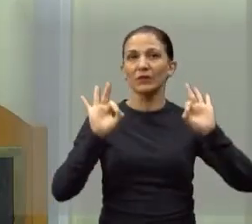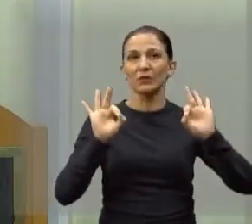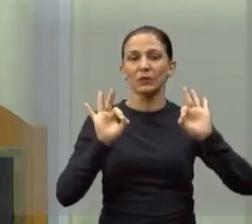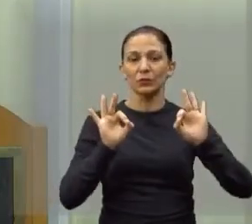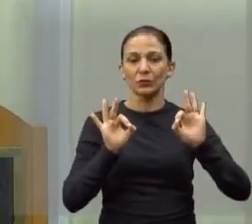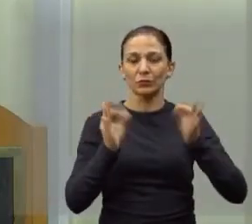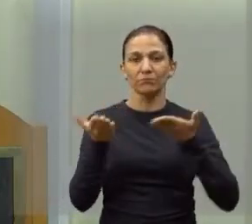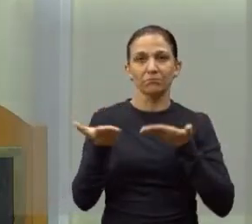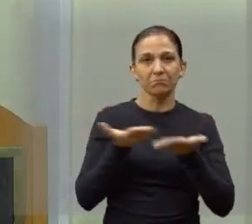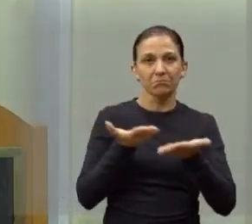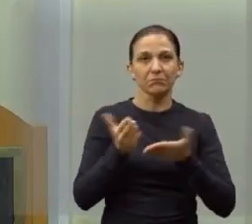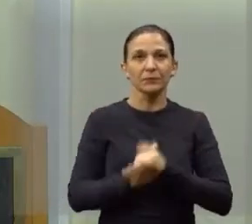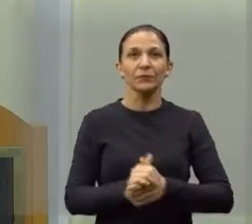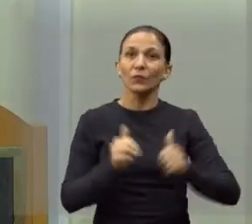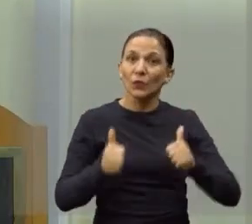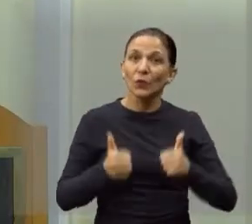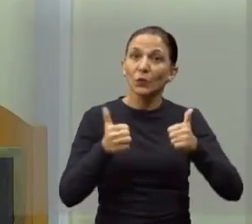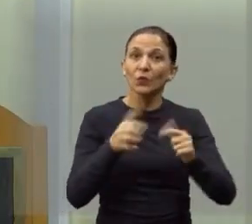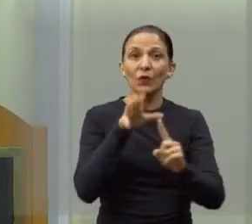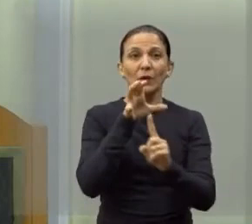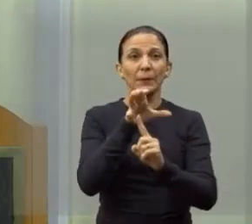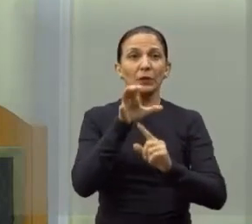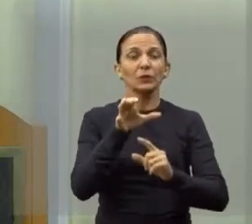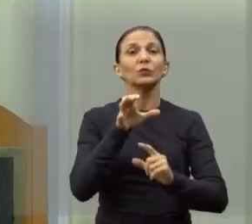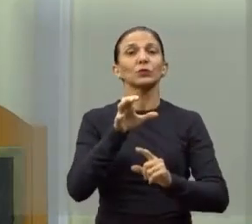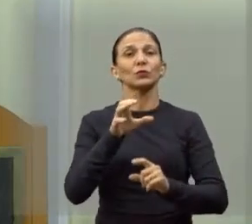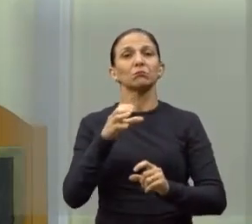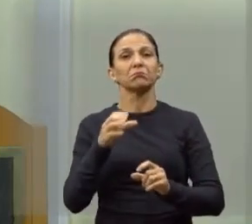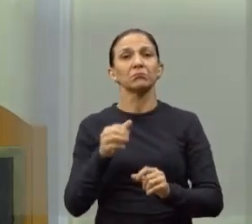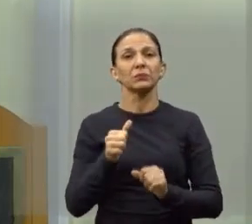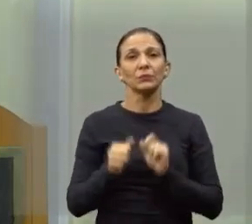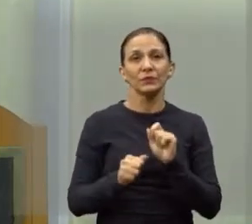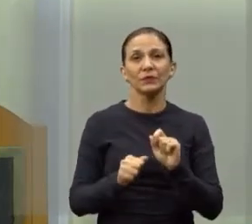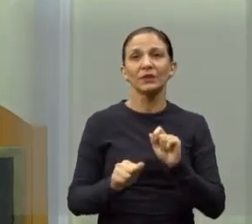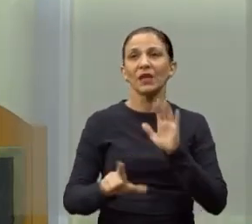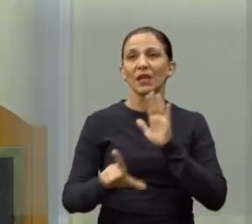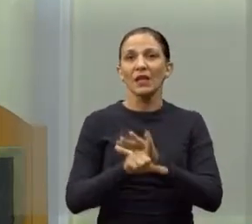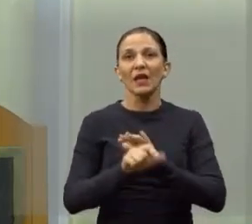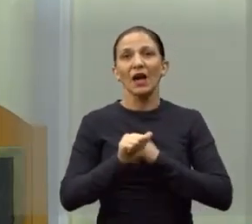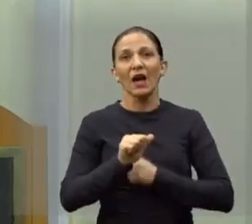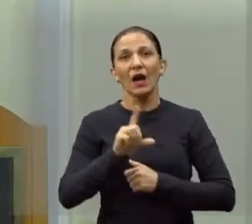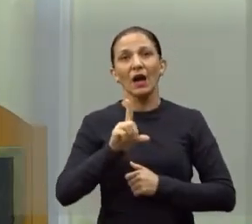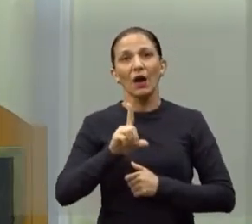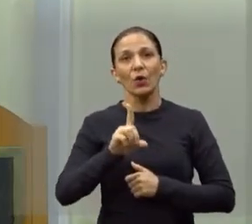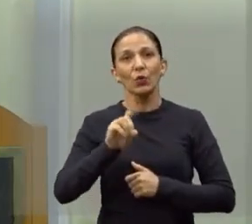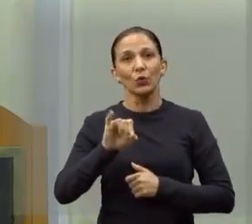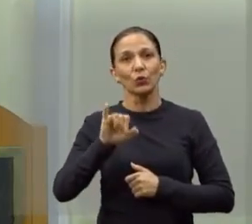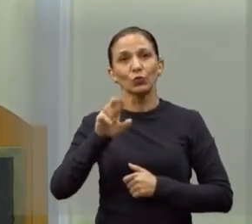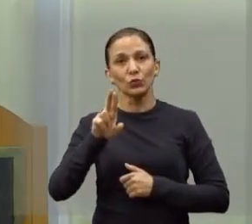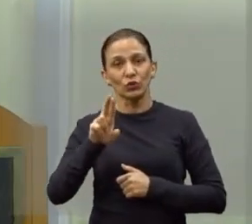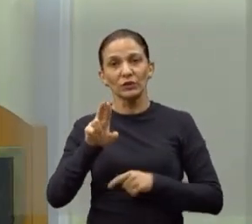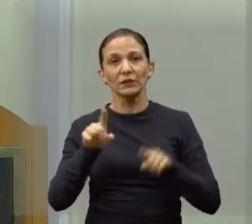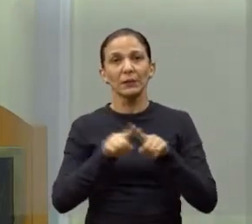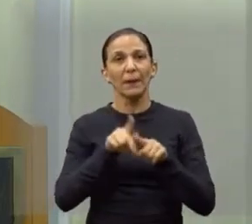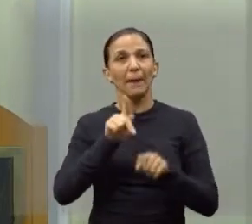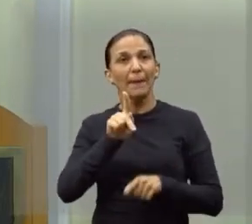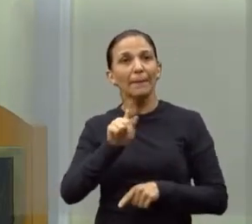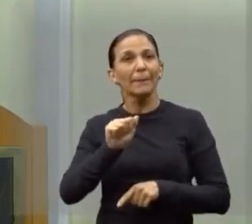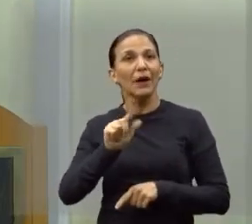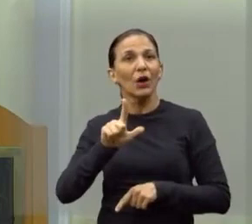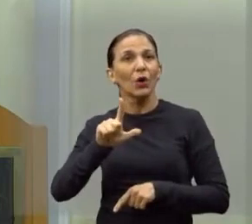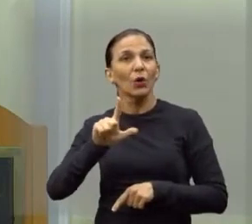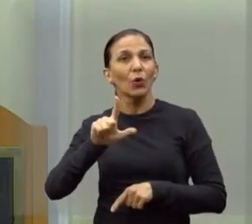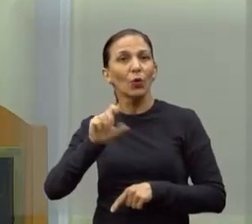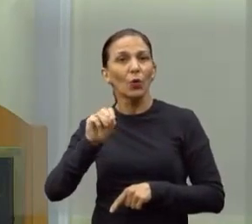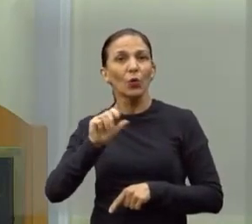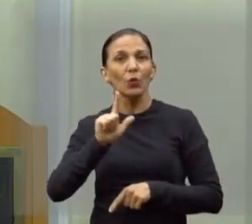Também falamos do impacto positivo para os municípios que vão receber a Lei Aldir Blanc e a Paulo Gustavo. Serão cerca de quase